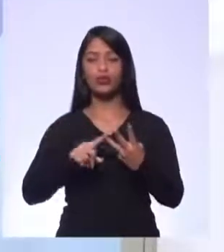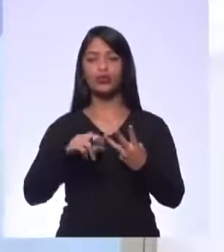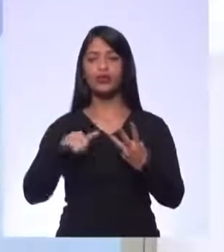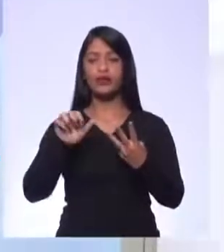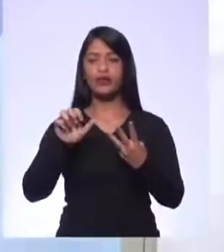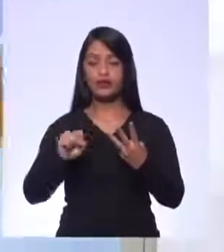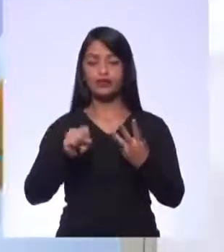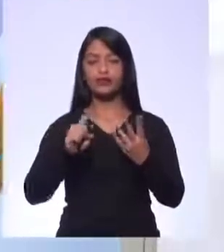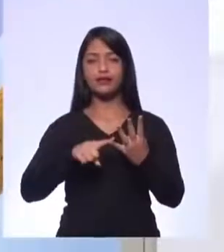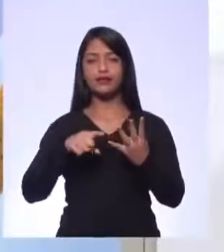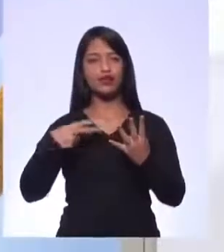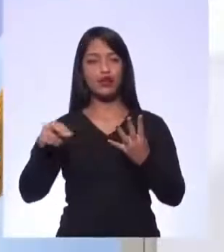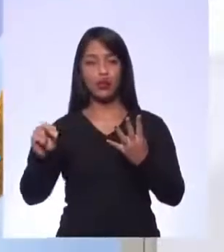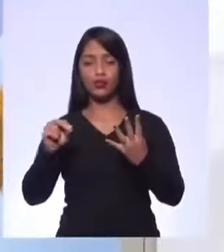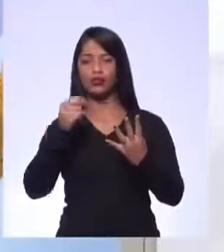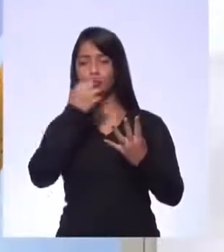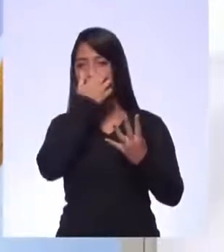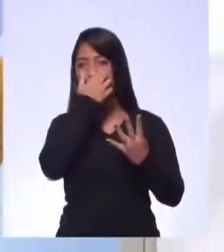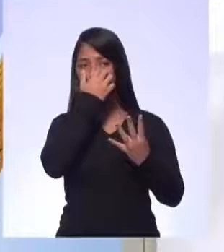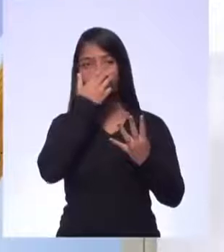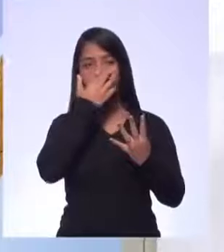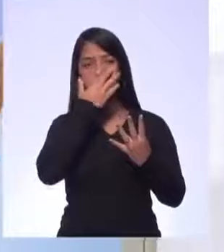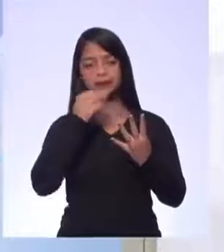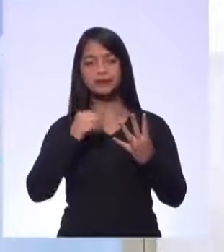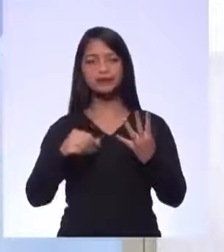it can't. Ela respondeu tudo no, it can't.